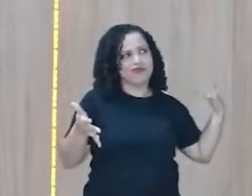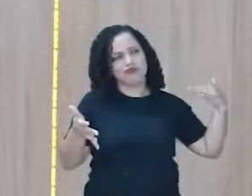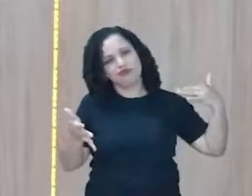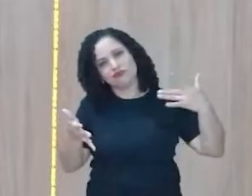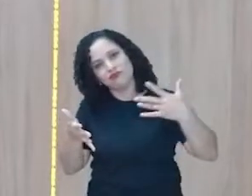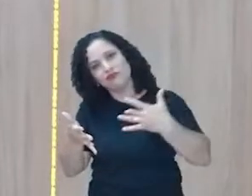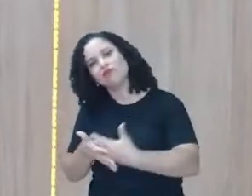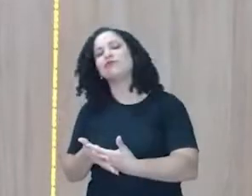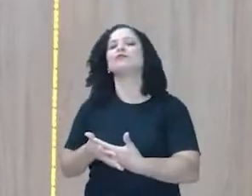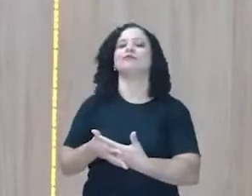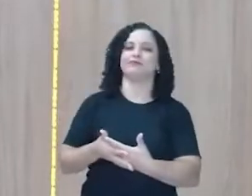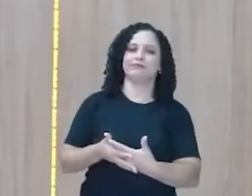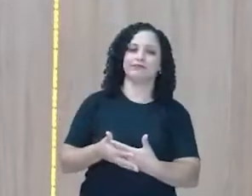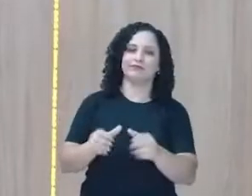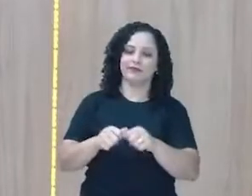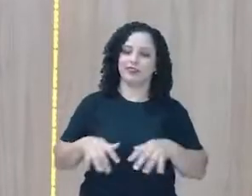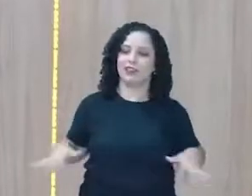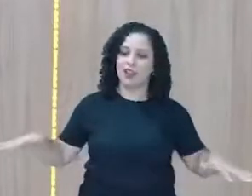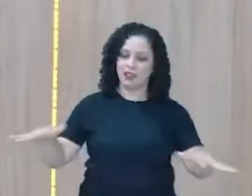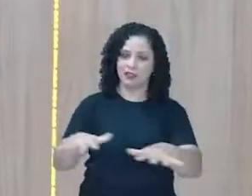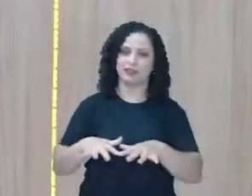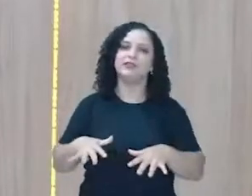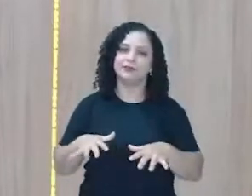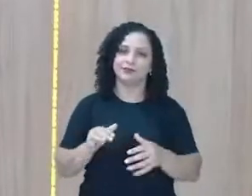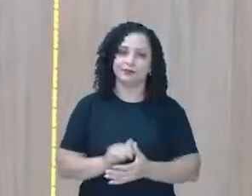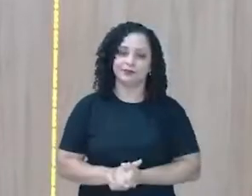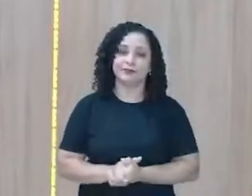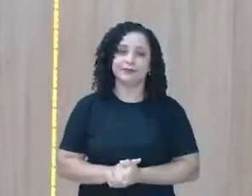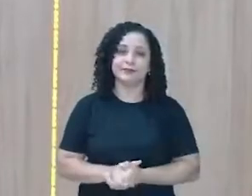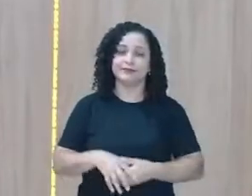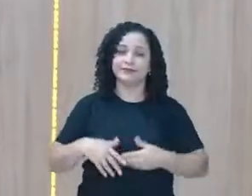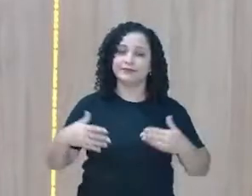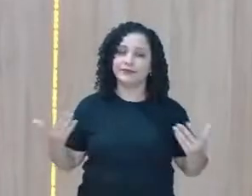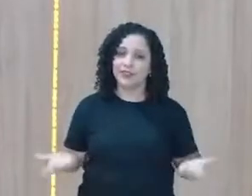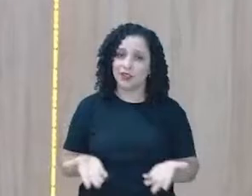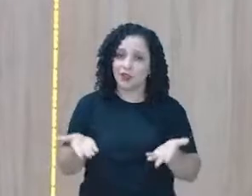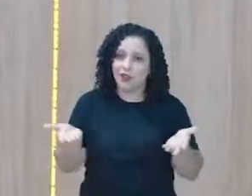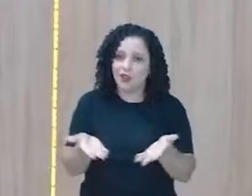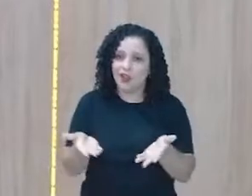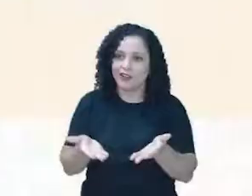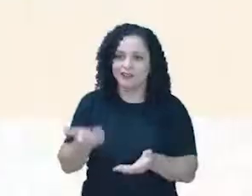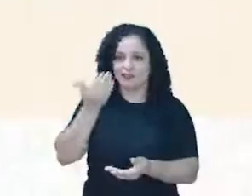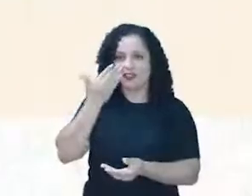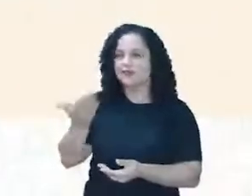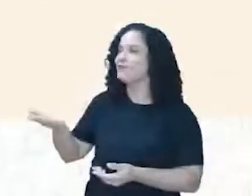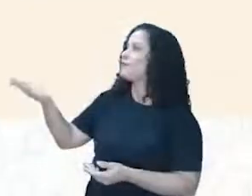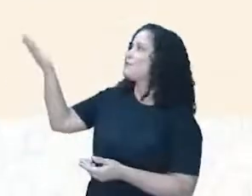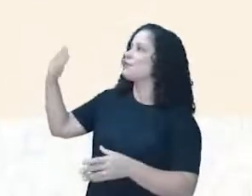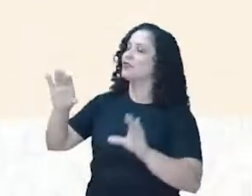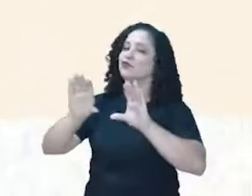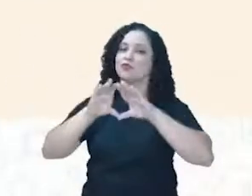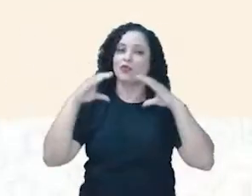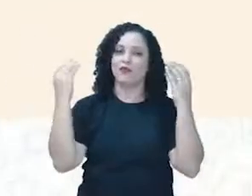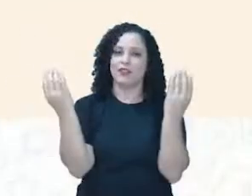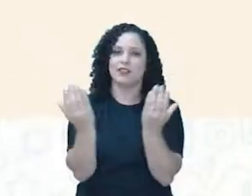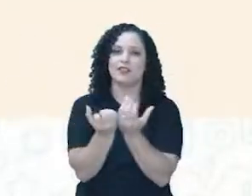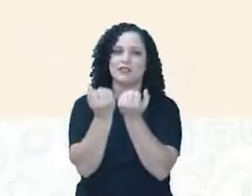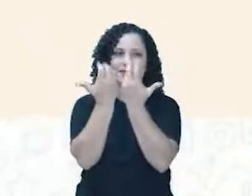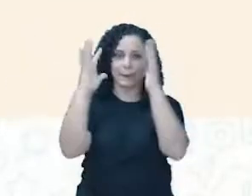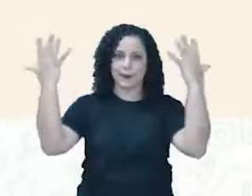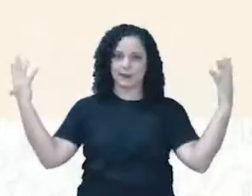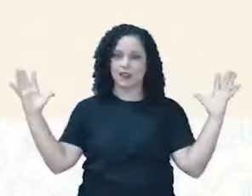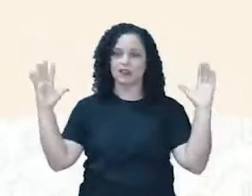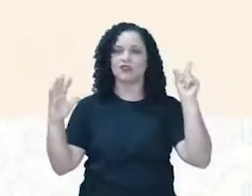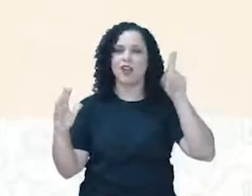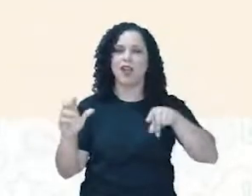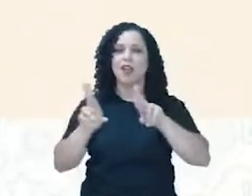conduzindo dentro desse planeta Terra, certo? Então, bora ler aí, ó. As conferências ambientais são